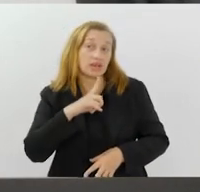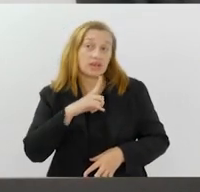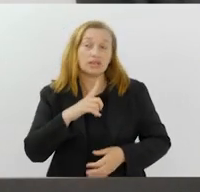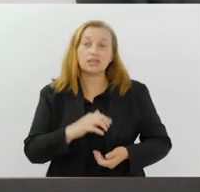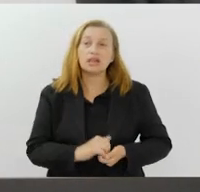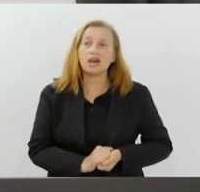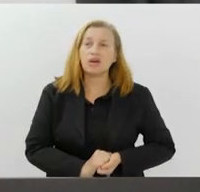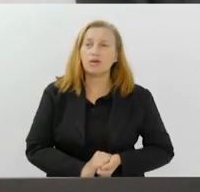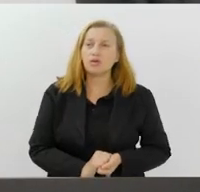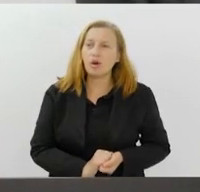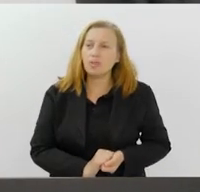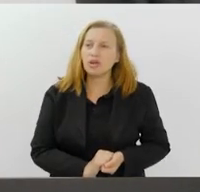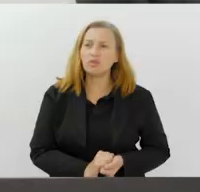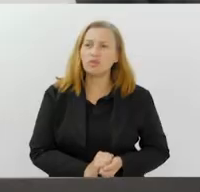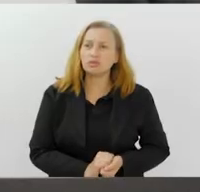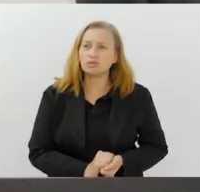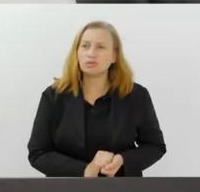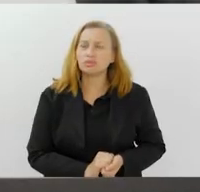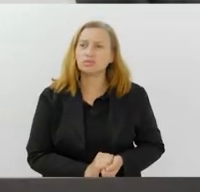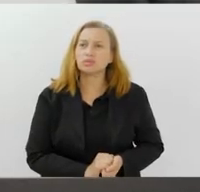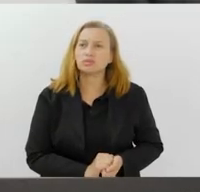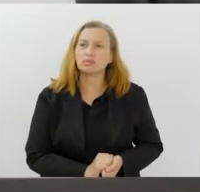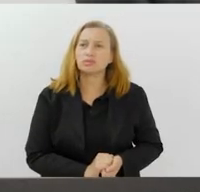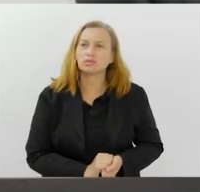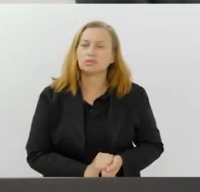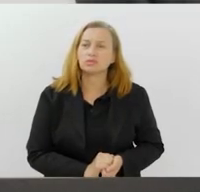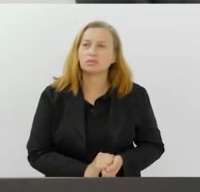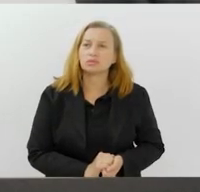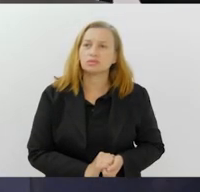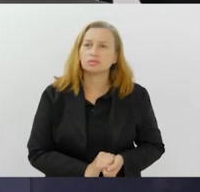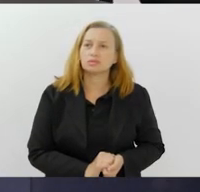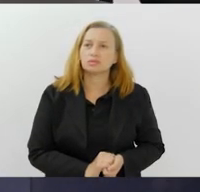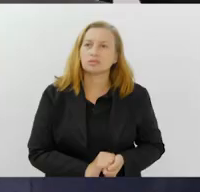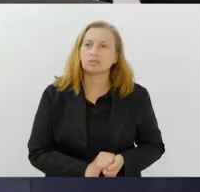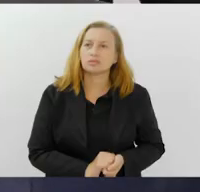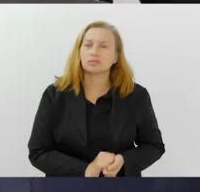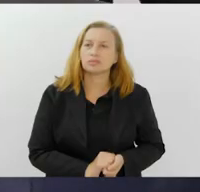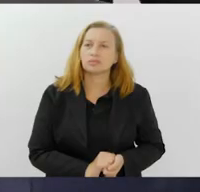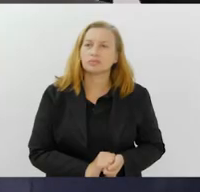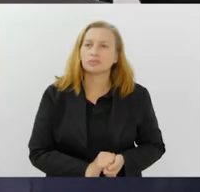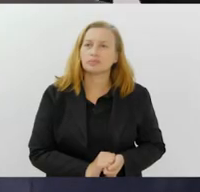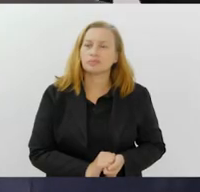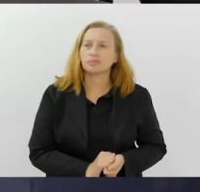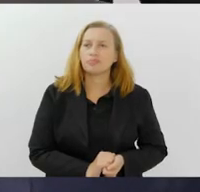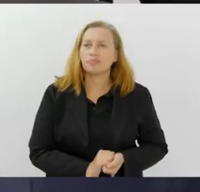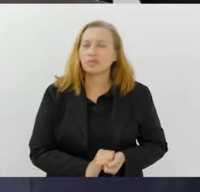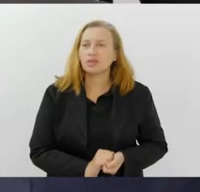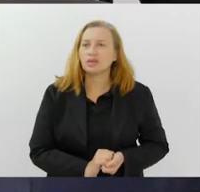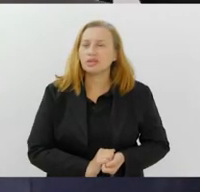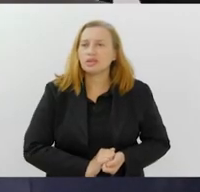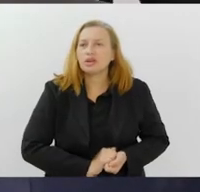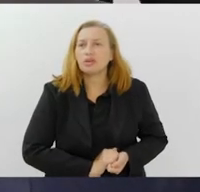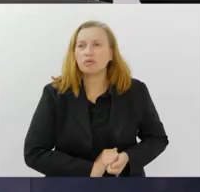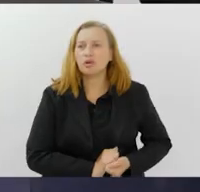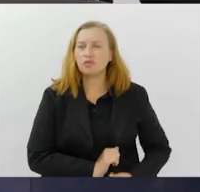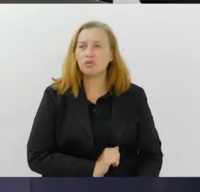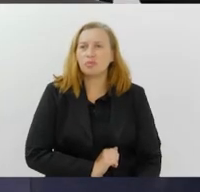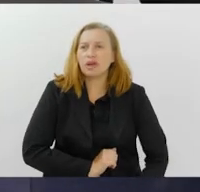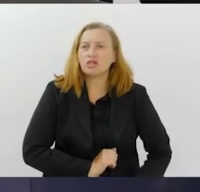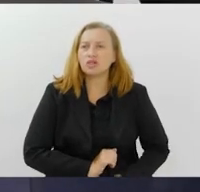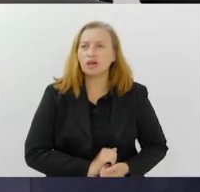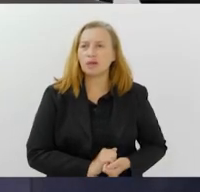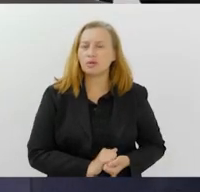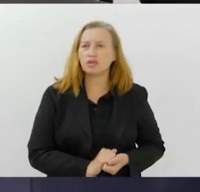exatamente seria desculpa seria inclui um inciso sobre o tipo penal das pessoas é isso que ele tá sugerindo eu acho que não não